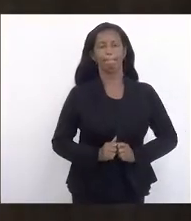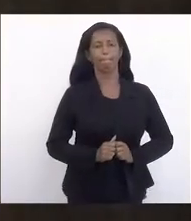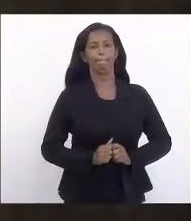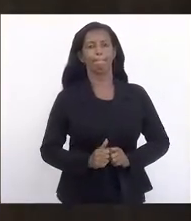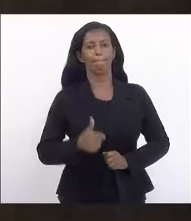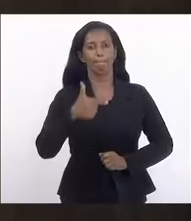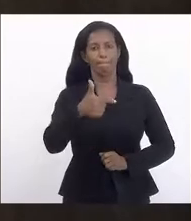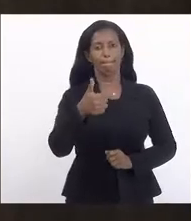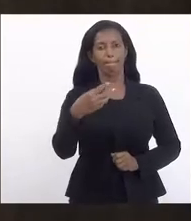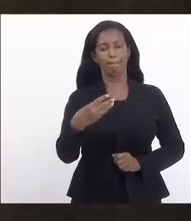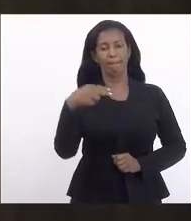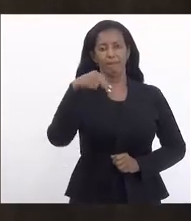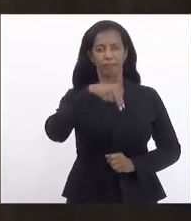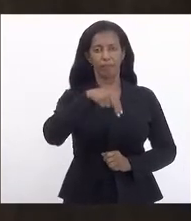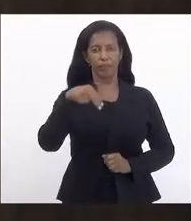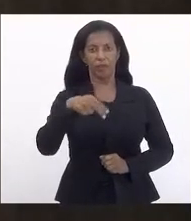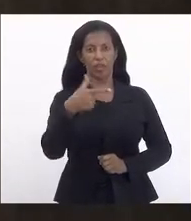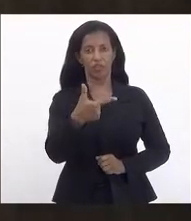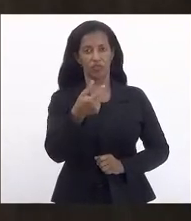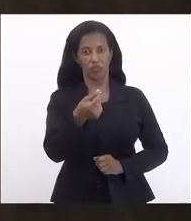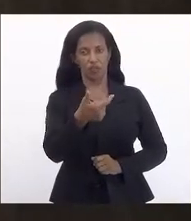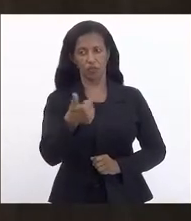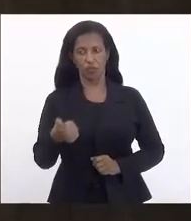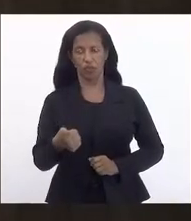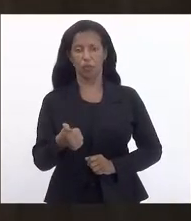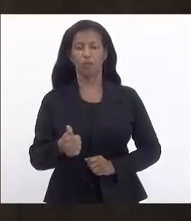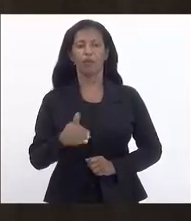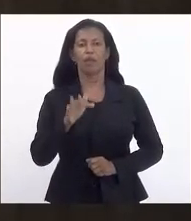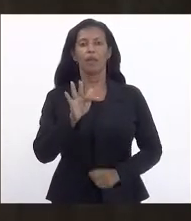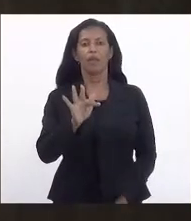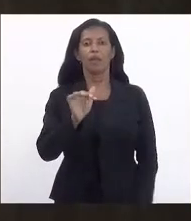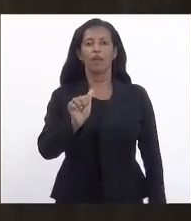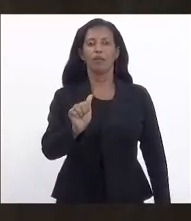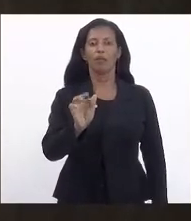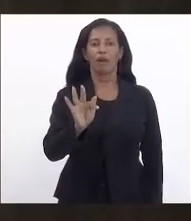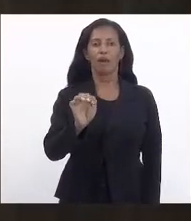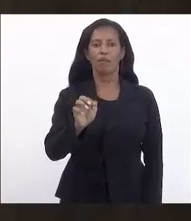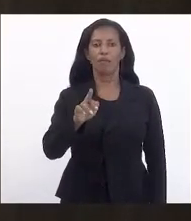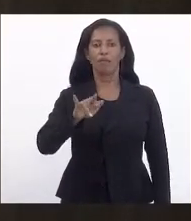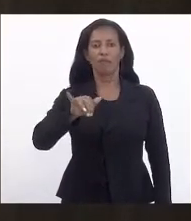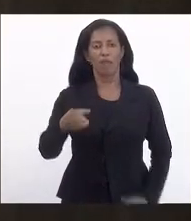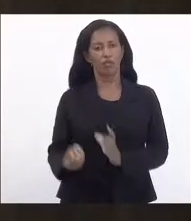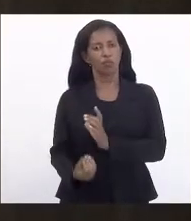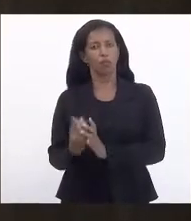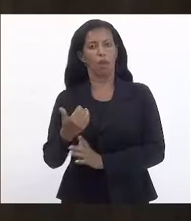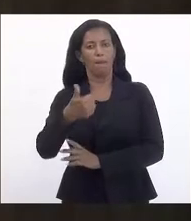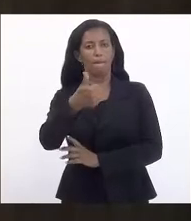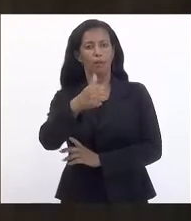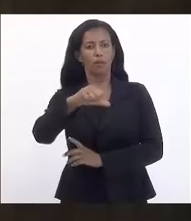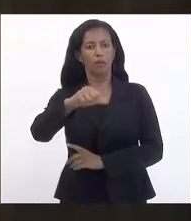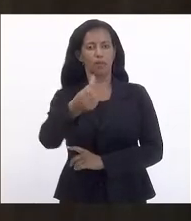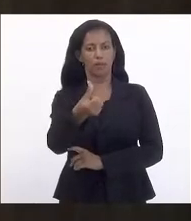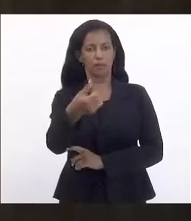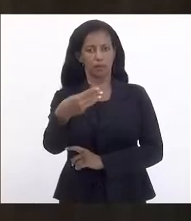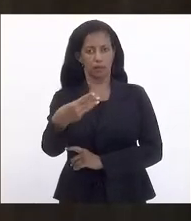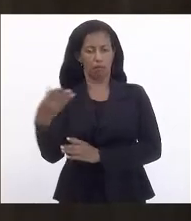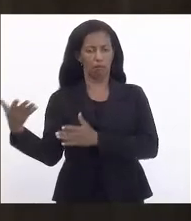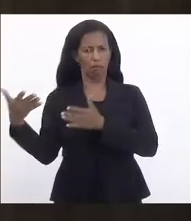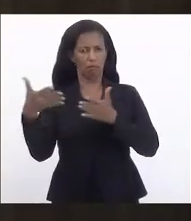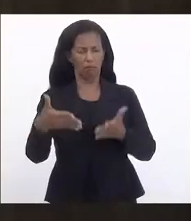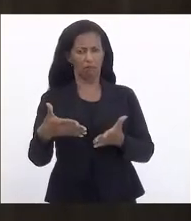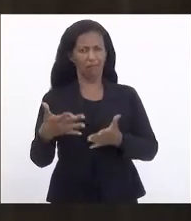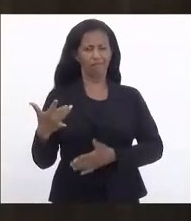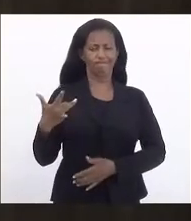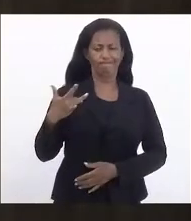23 de novembro de 2021 a FAFERJ fundada em 1963 vem a público